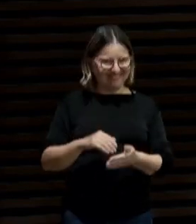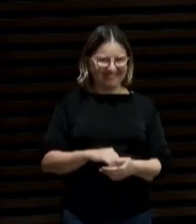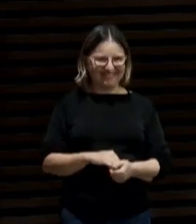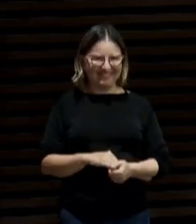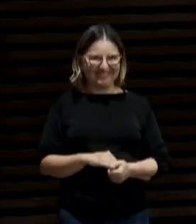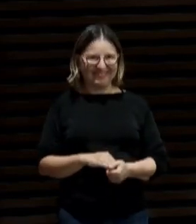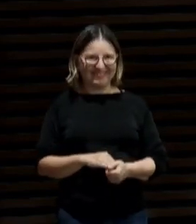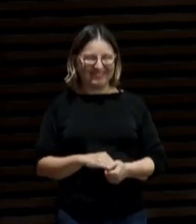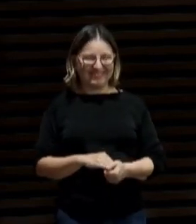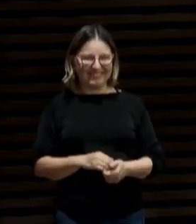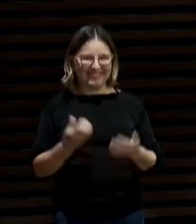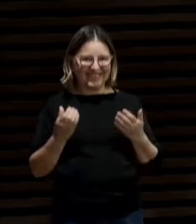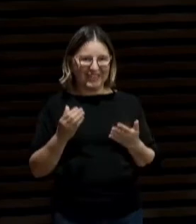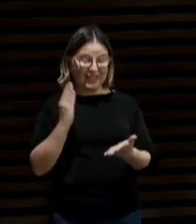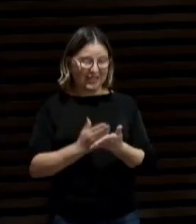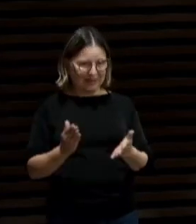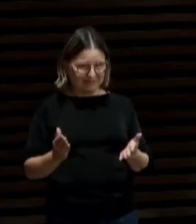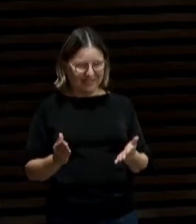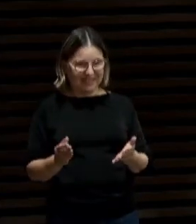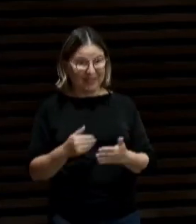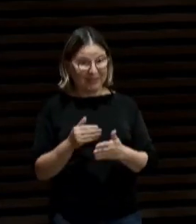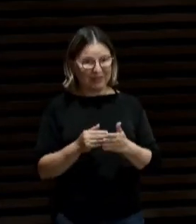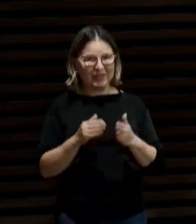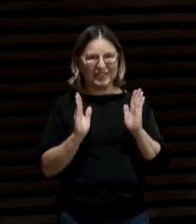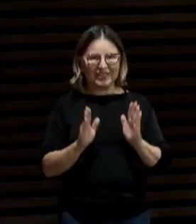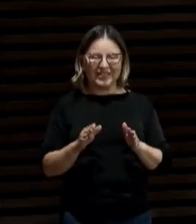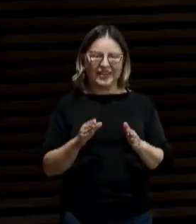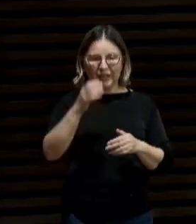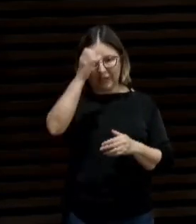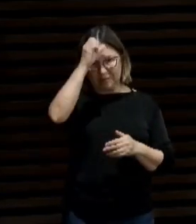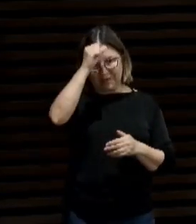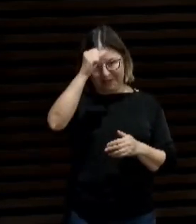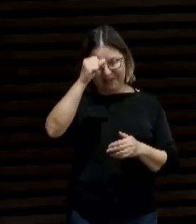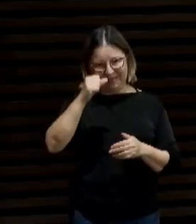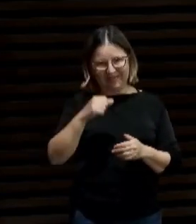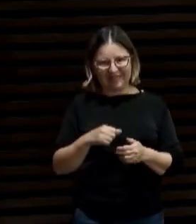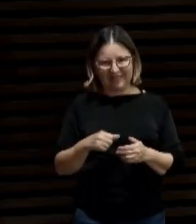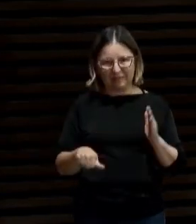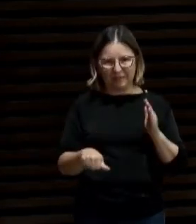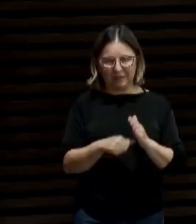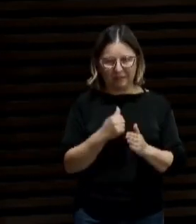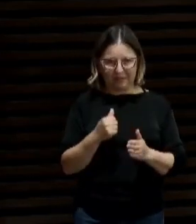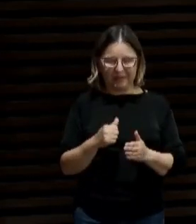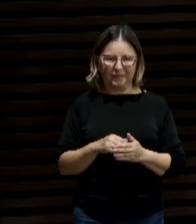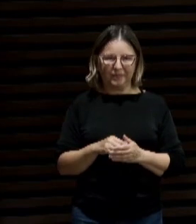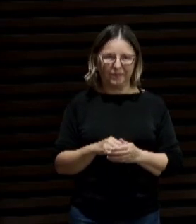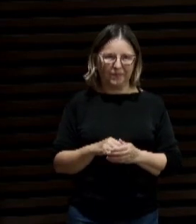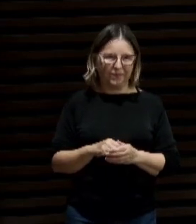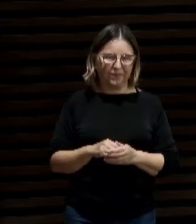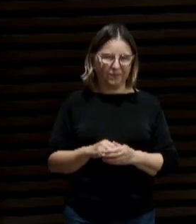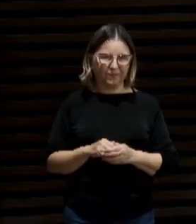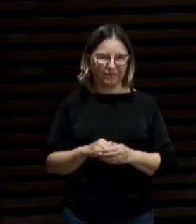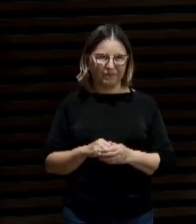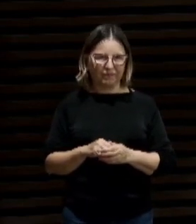Então eu quero fechar aqui tudo que nós conversamos nessa noite. Primeiro, peguei essa frase do pastor Maurício e vou usar ela para mim